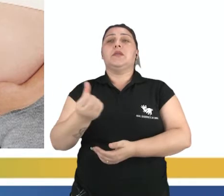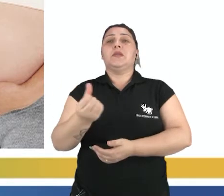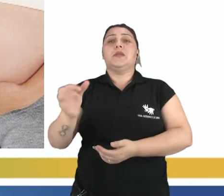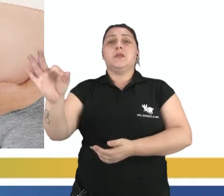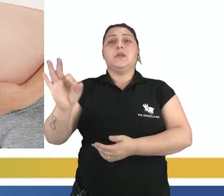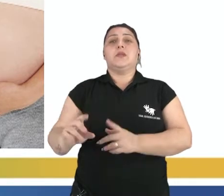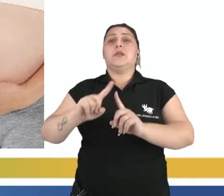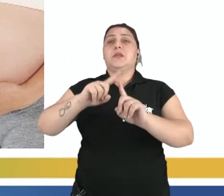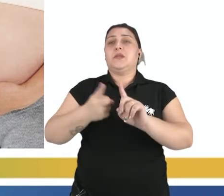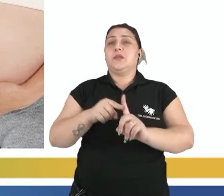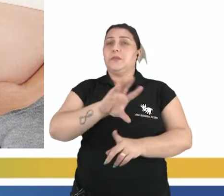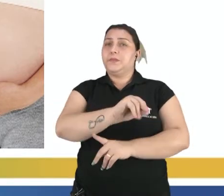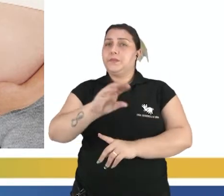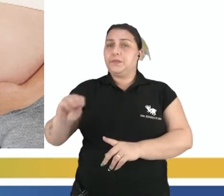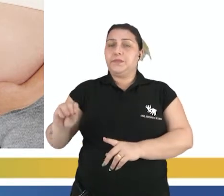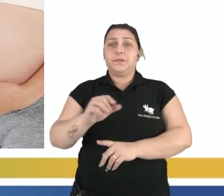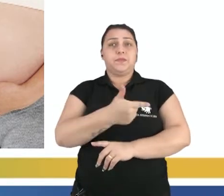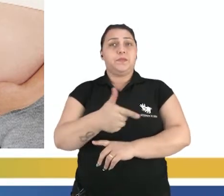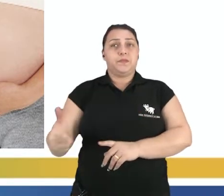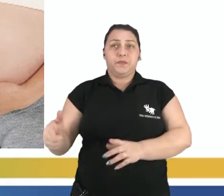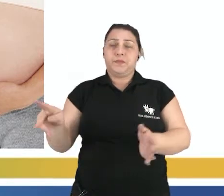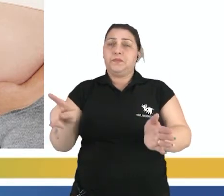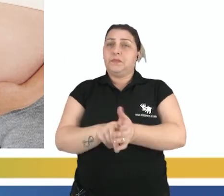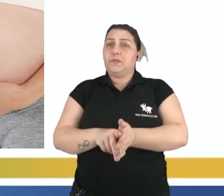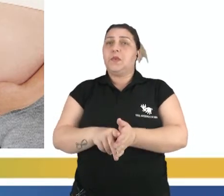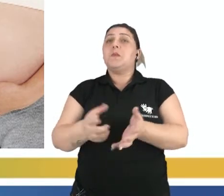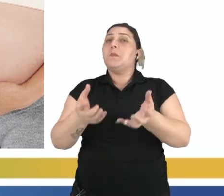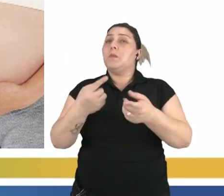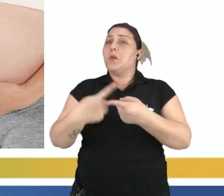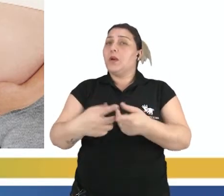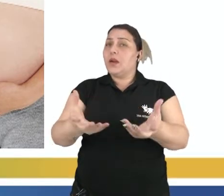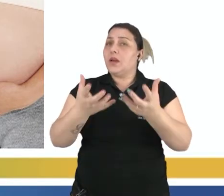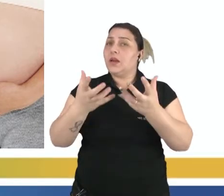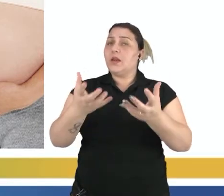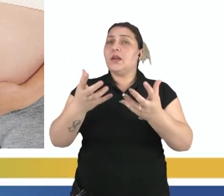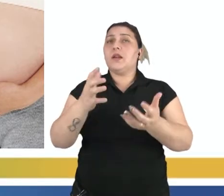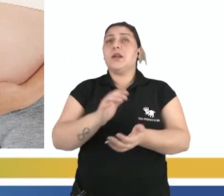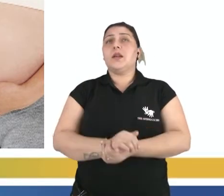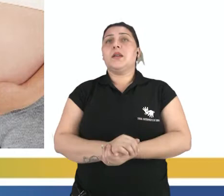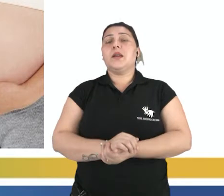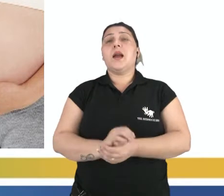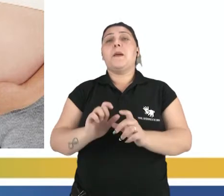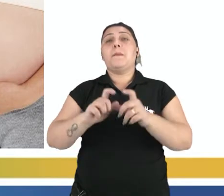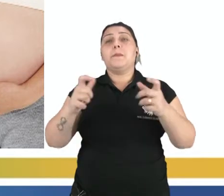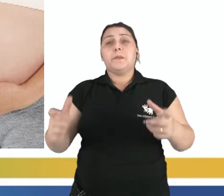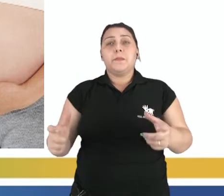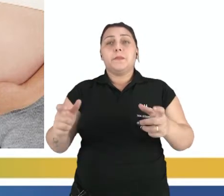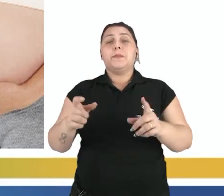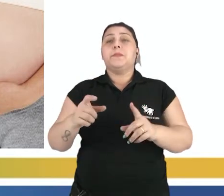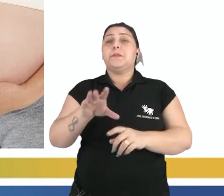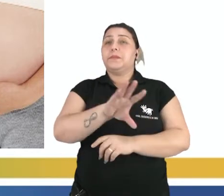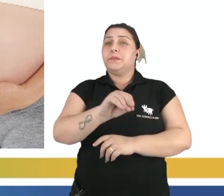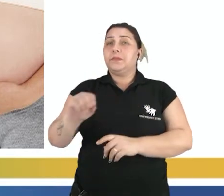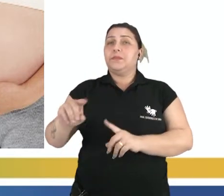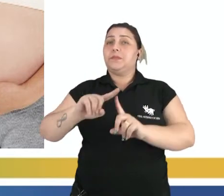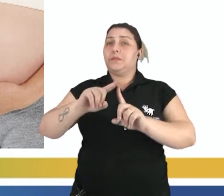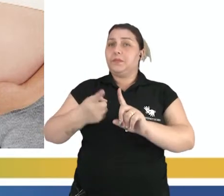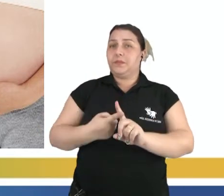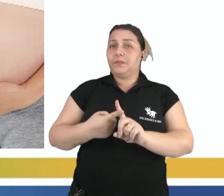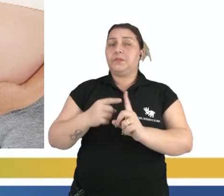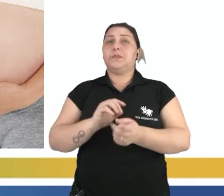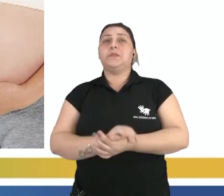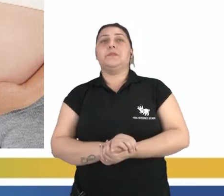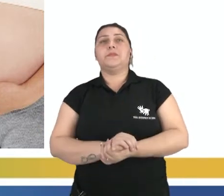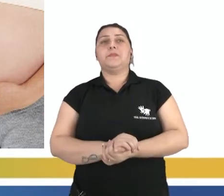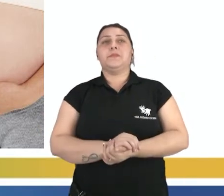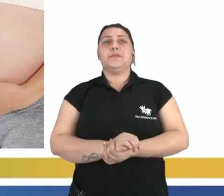das gestações em adolescentes não são intencionais. Então, a maioria das gestações nas